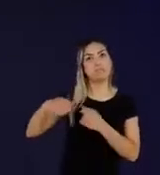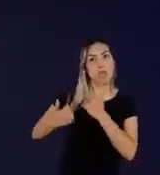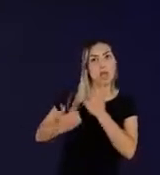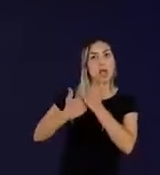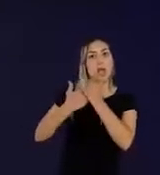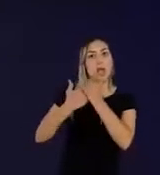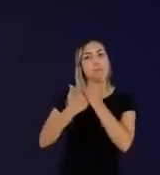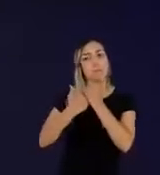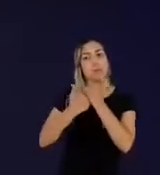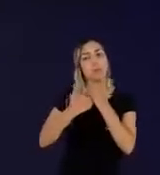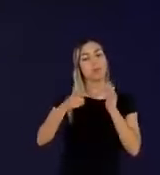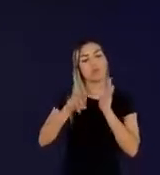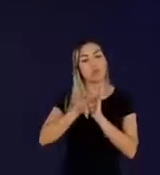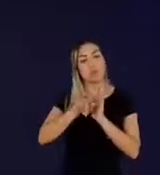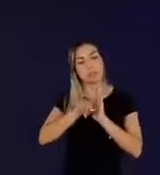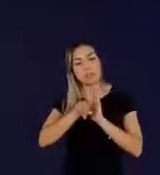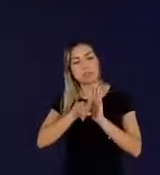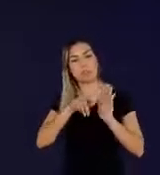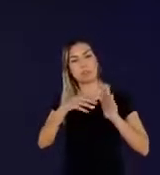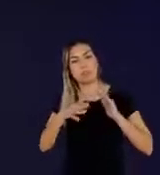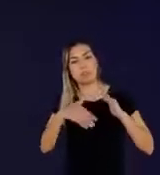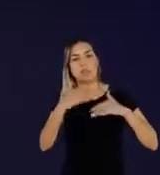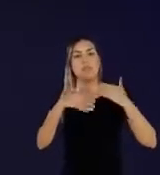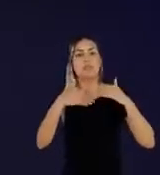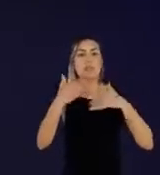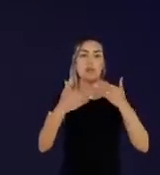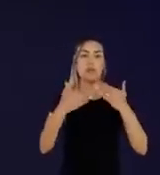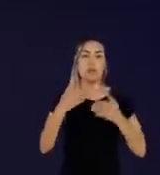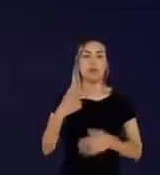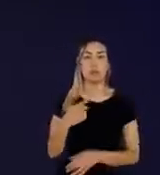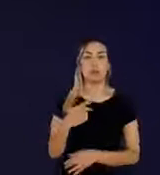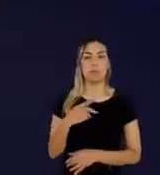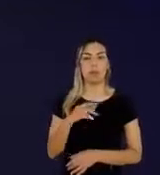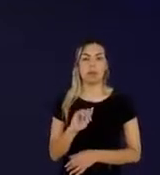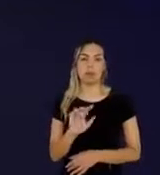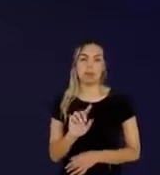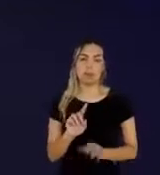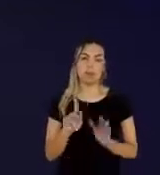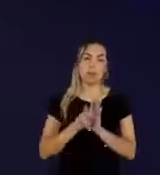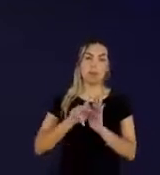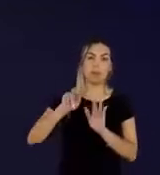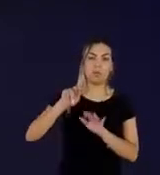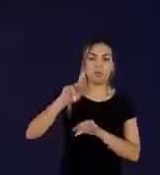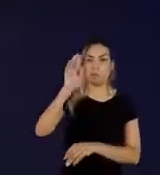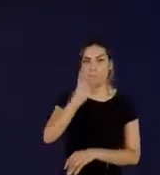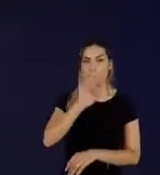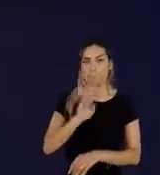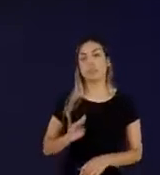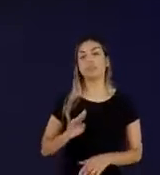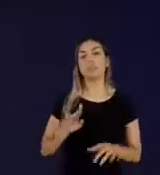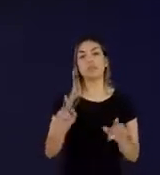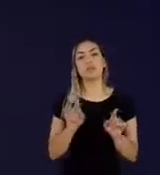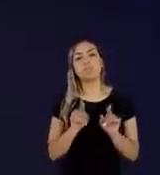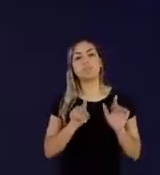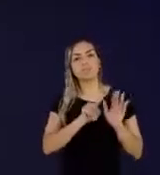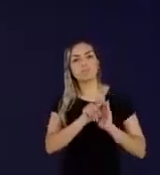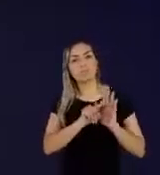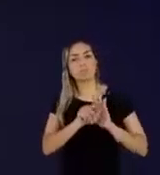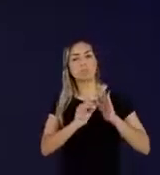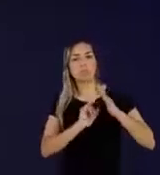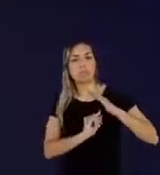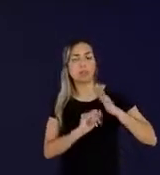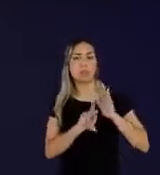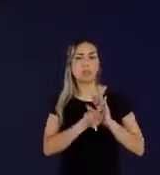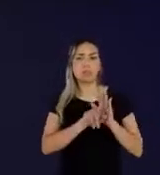para as pesquisas e desenvolvimentos, né, para o P&D no país. As instituições de pesquisa elas precisaram aí desenvolver